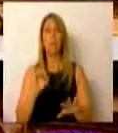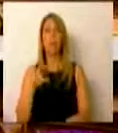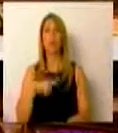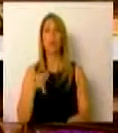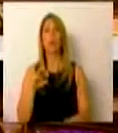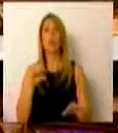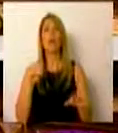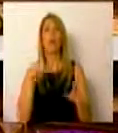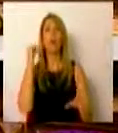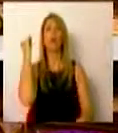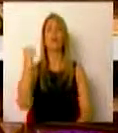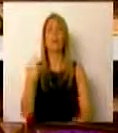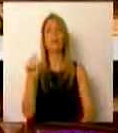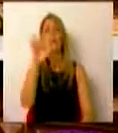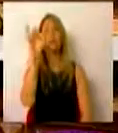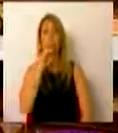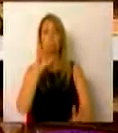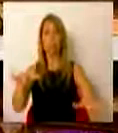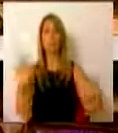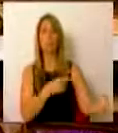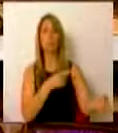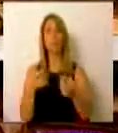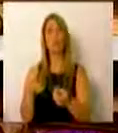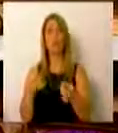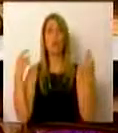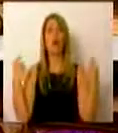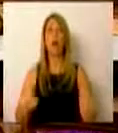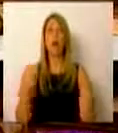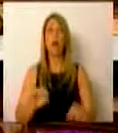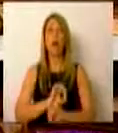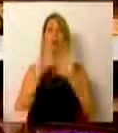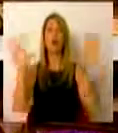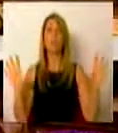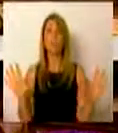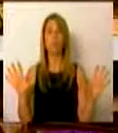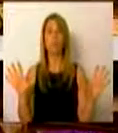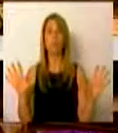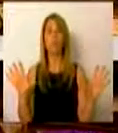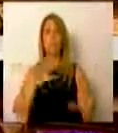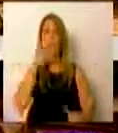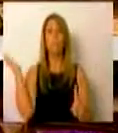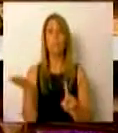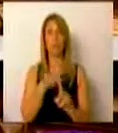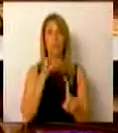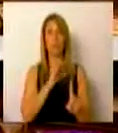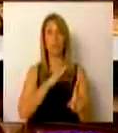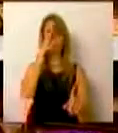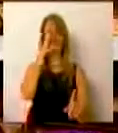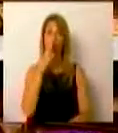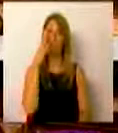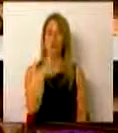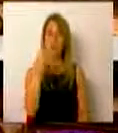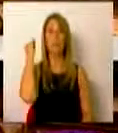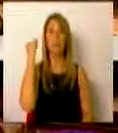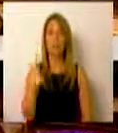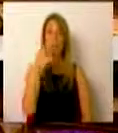neocriminalizar e ampliar as margens de punibilidade do terrorismo, há, obviamente, como referi, a penalização, e a Sra. Ministra referiu, a